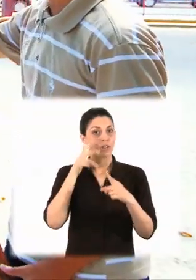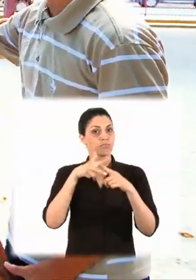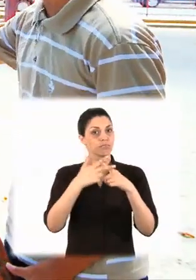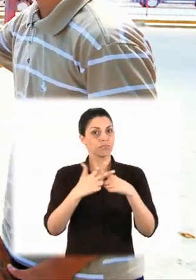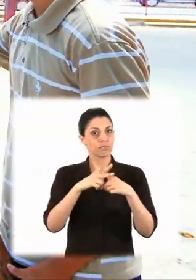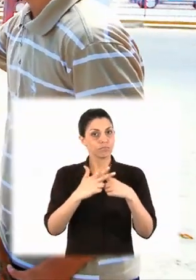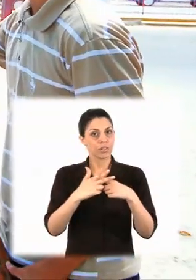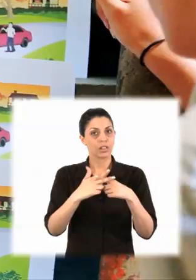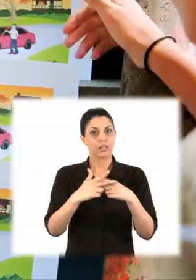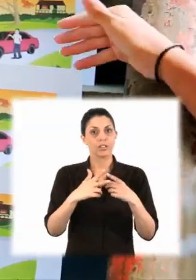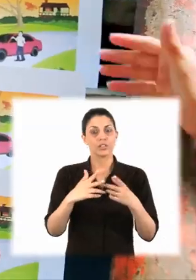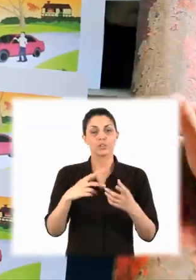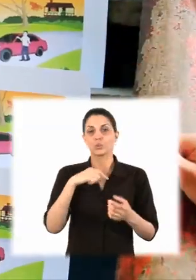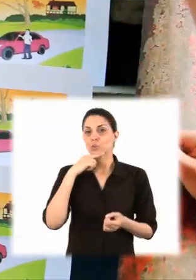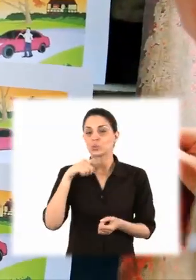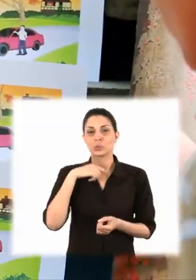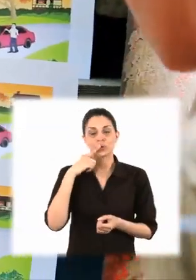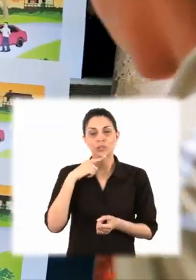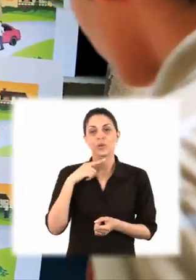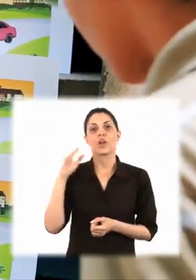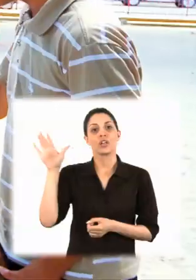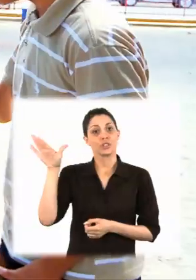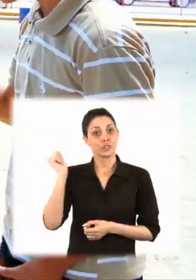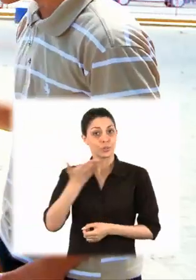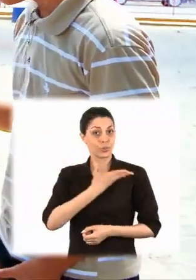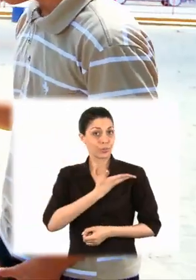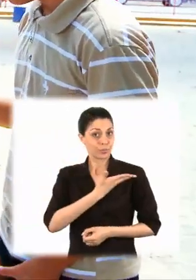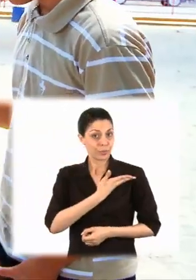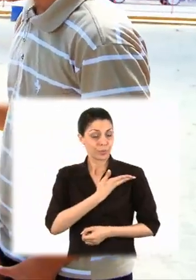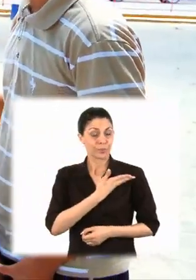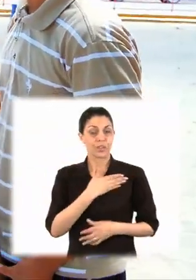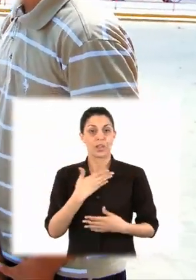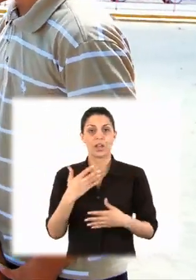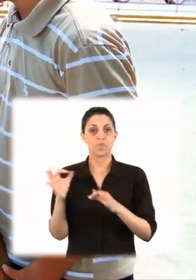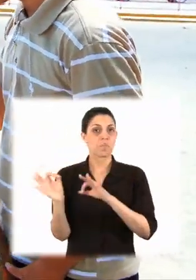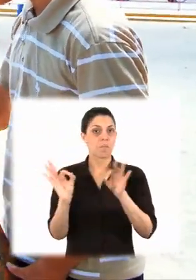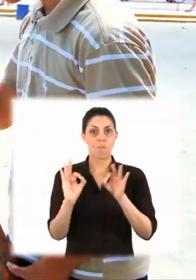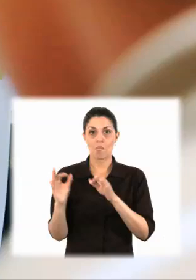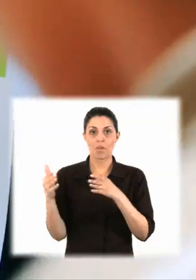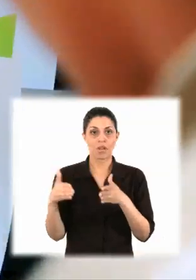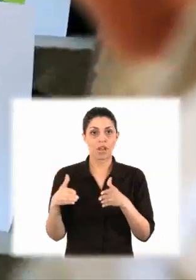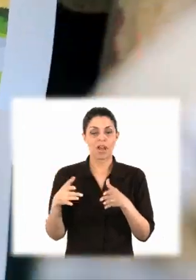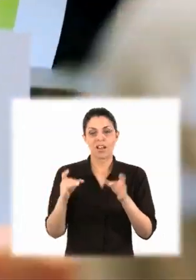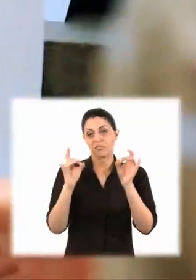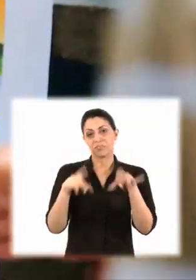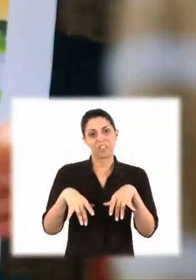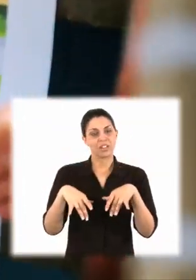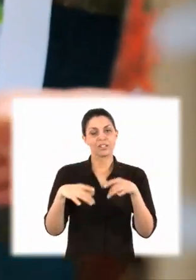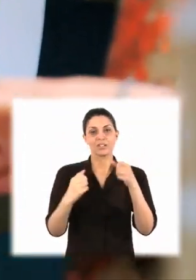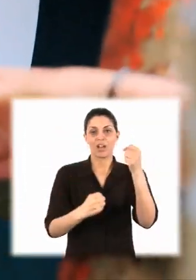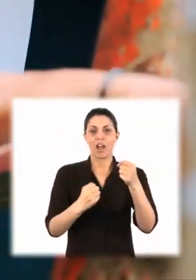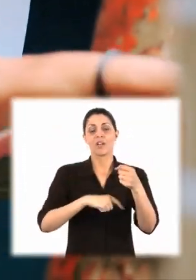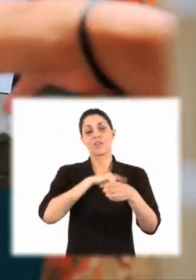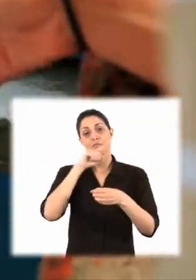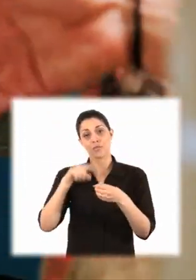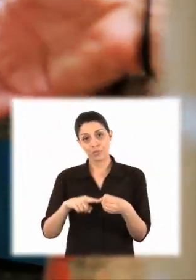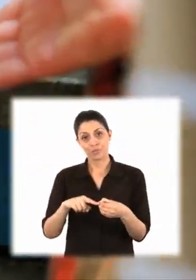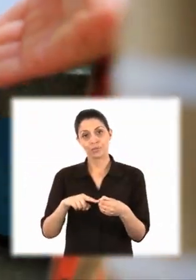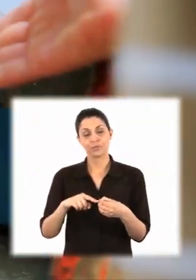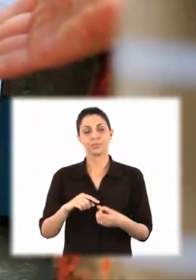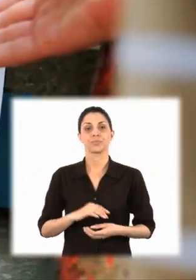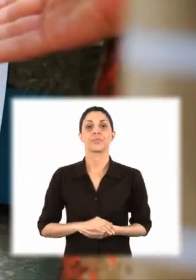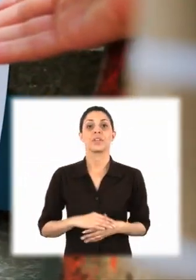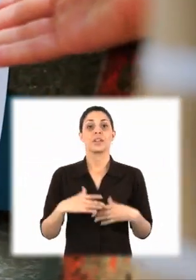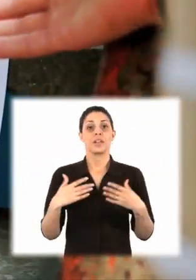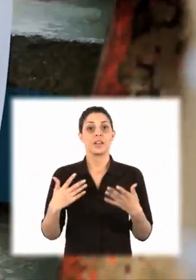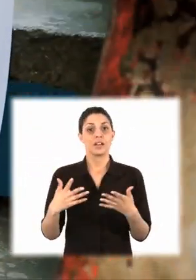foi tentar consertar. Viu que não tinha como, foi chamar os amigos. Aí ninguém apareceu, ele acabou deixando o carro lá e